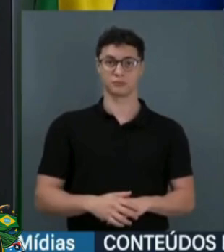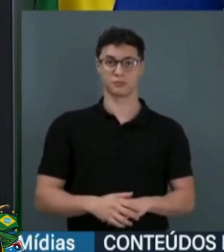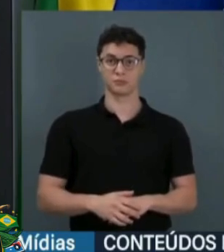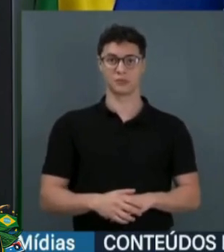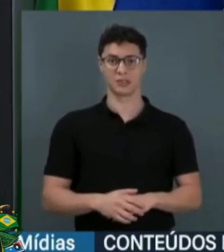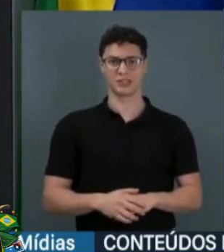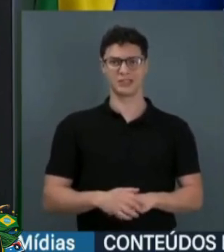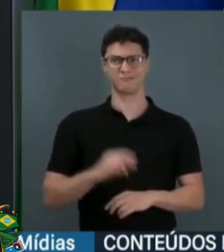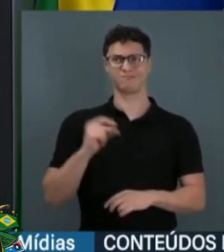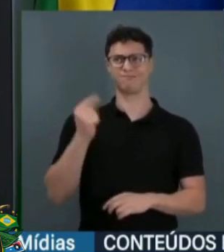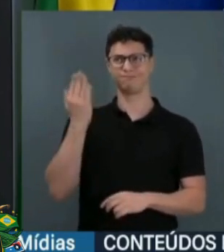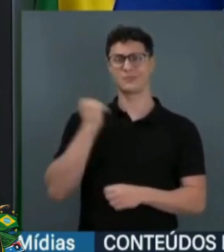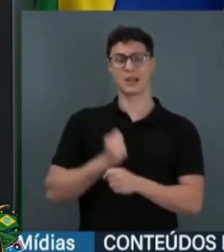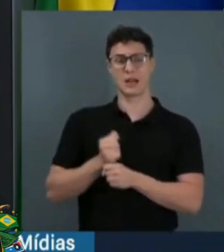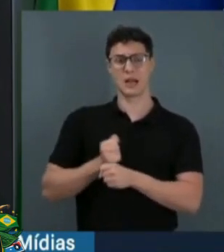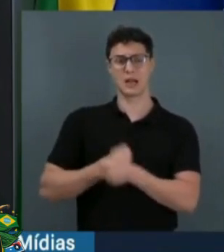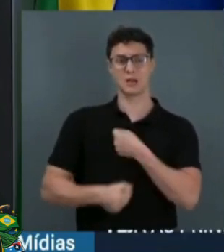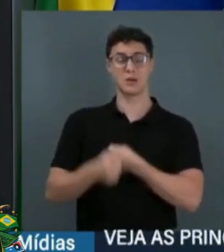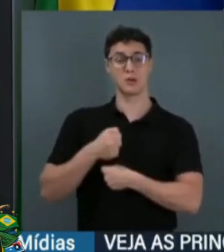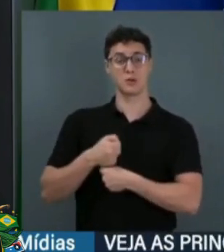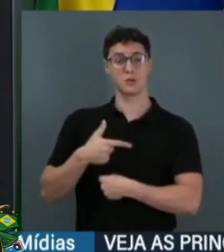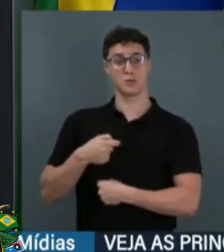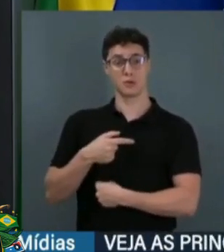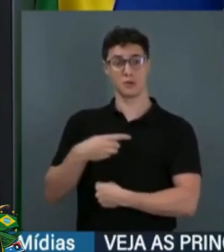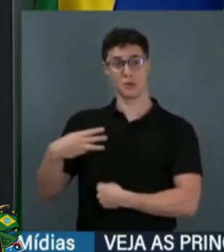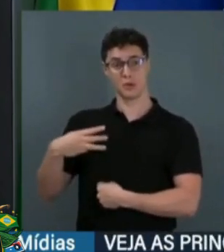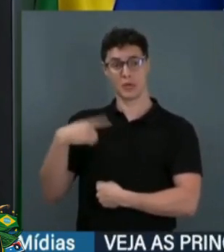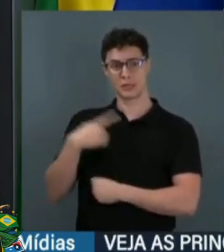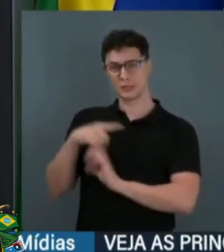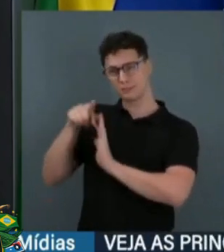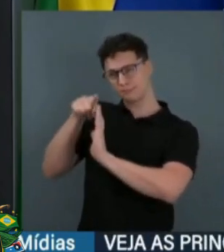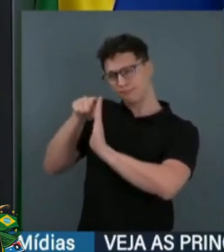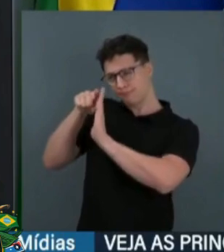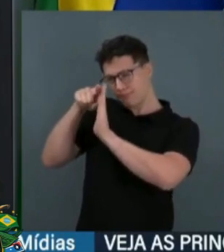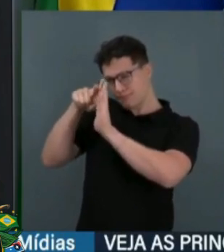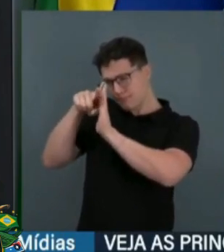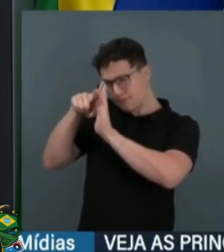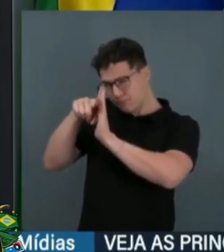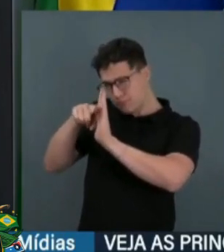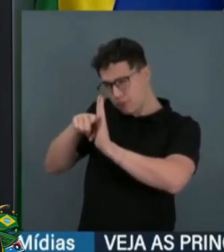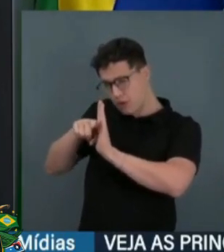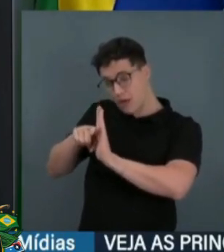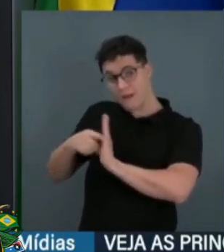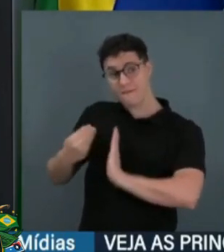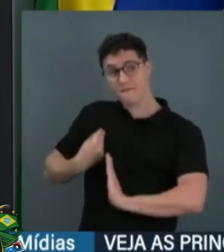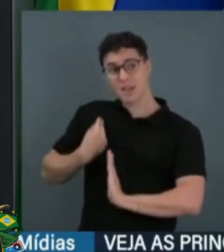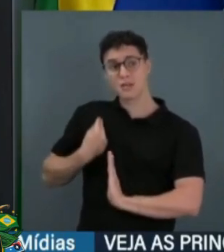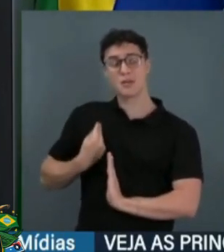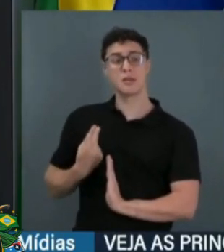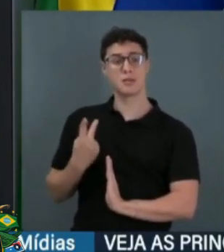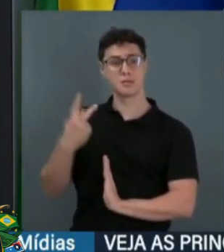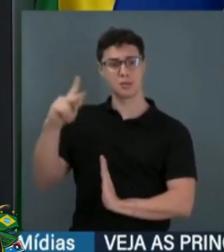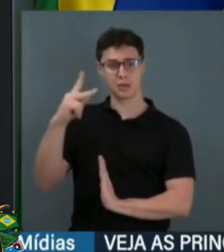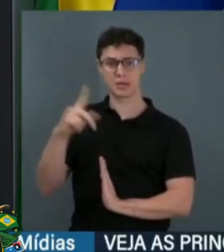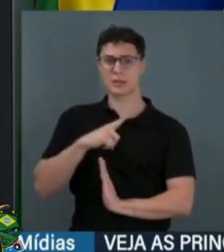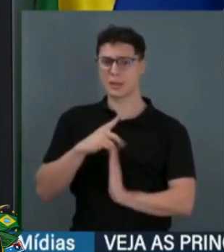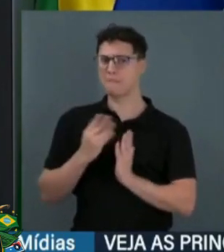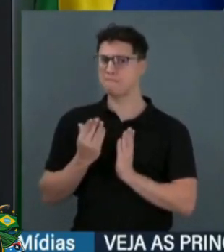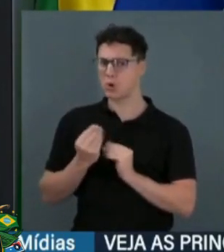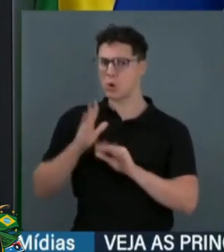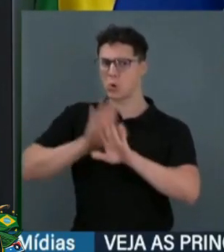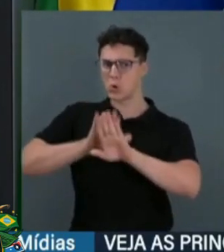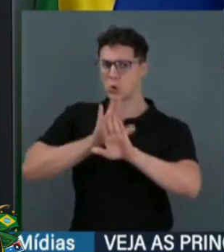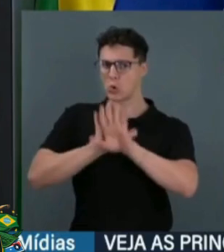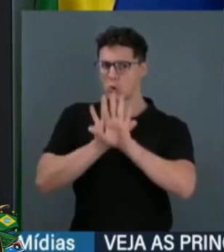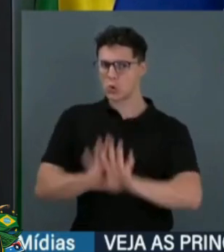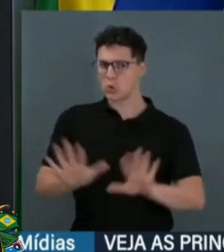desde o ano passado destrinchando a vida de Alexandre de Moraes. Vem muita coisa por aí, vocês não fazem ideia. Quando